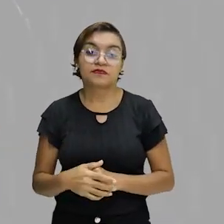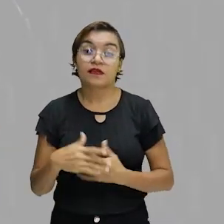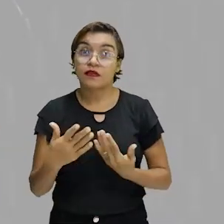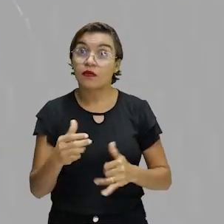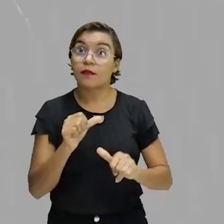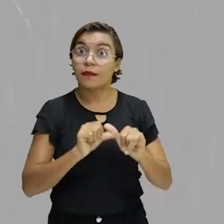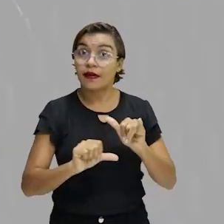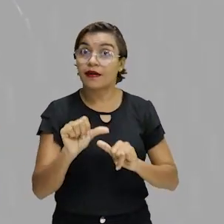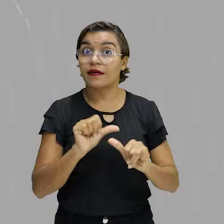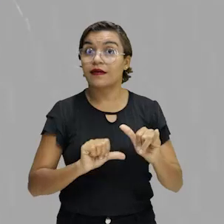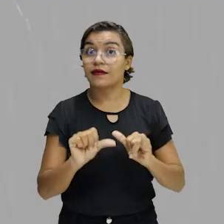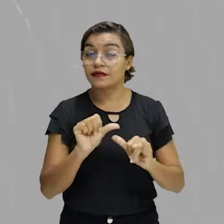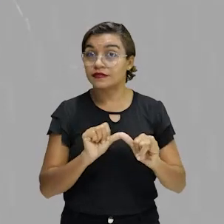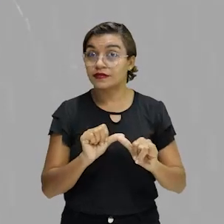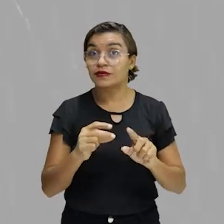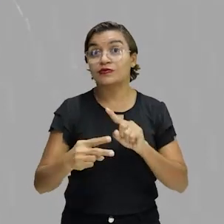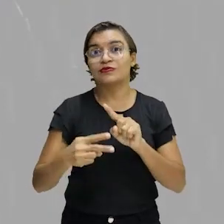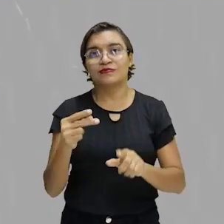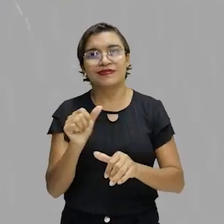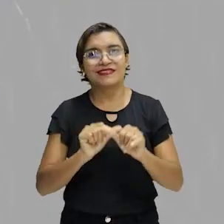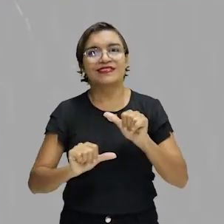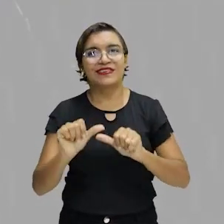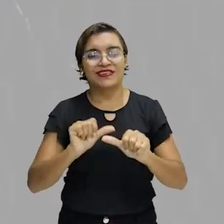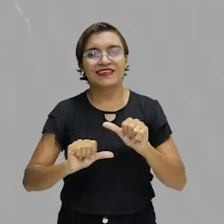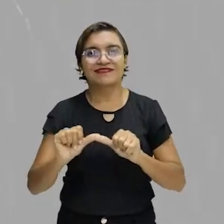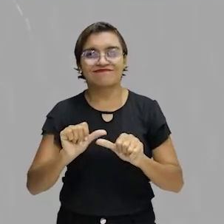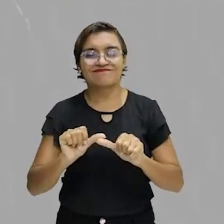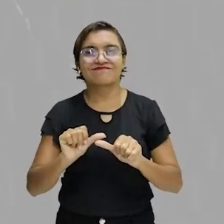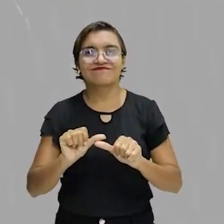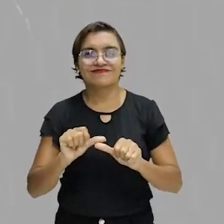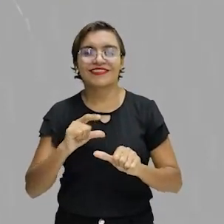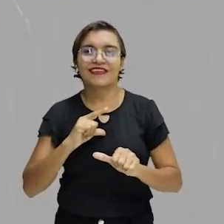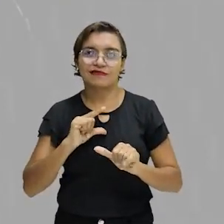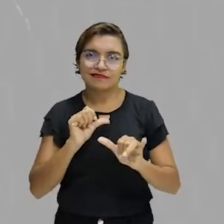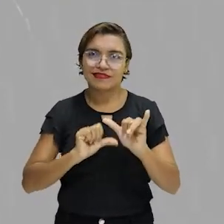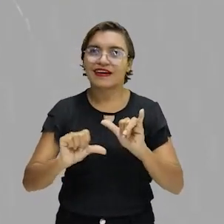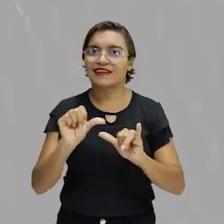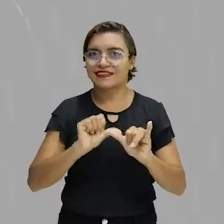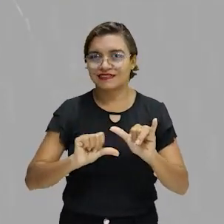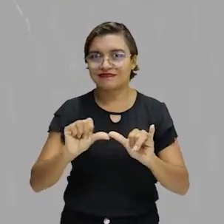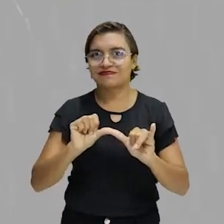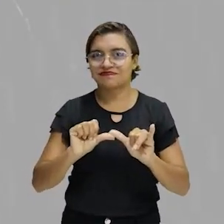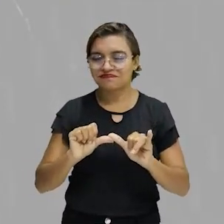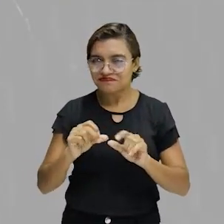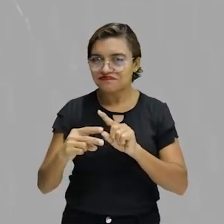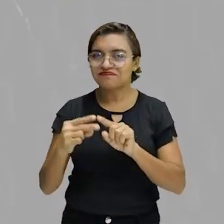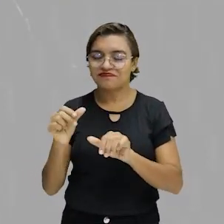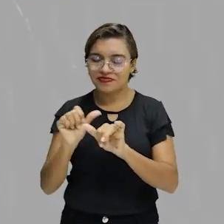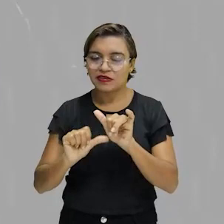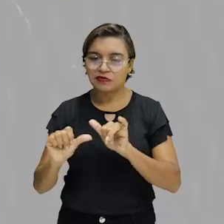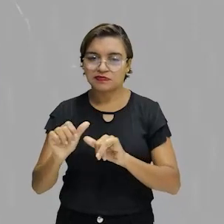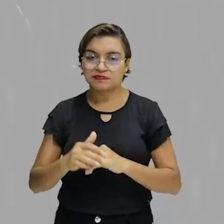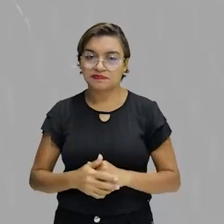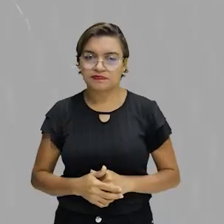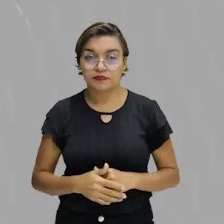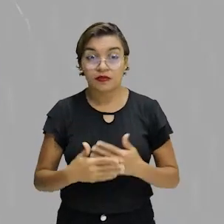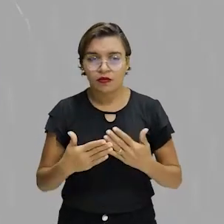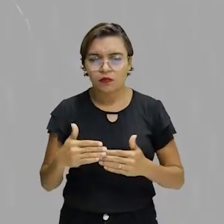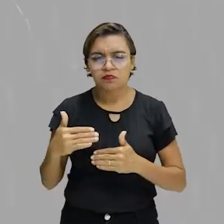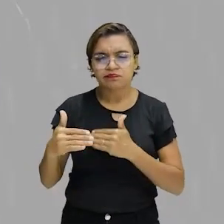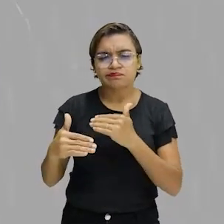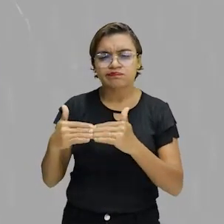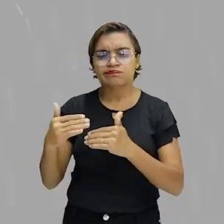uma reação de dupla troca nós temos aqui uma reação de dupla troca beleza bom esse